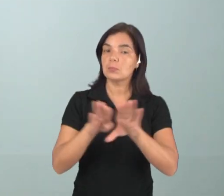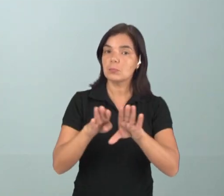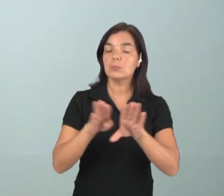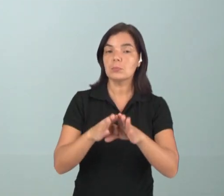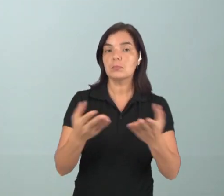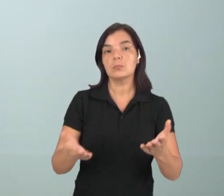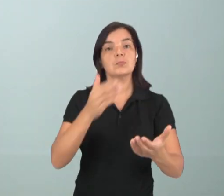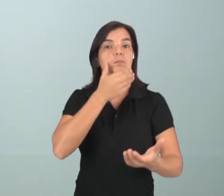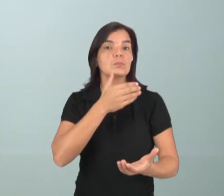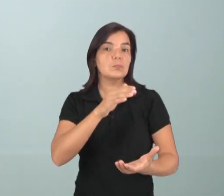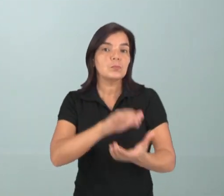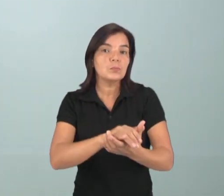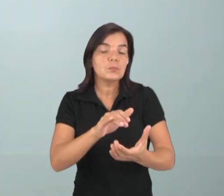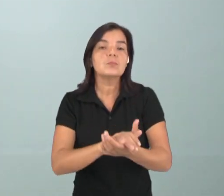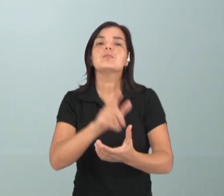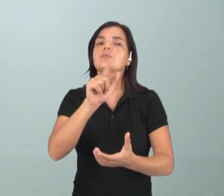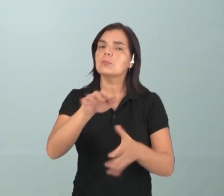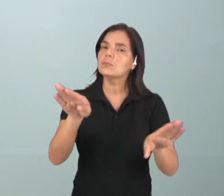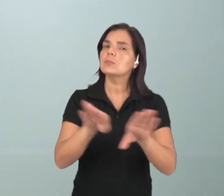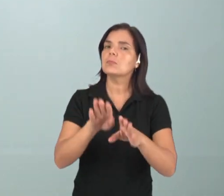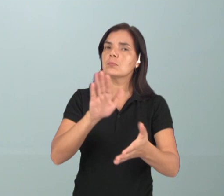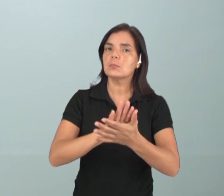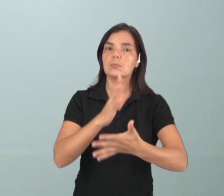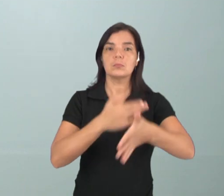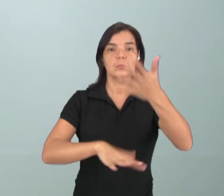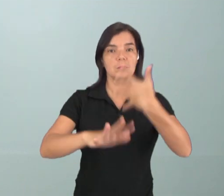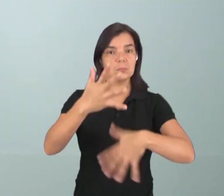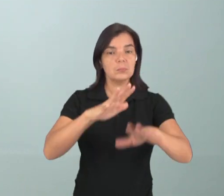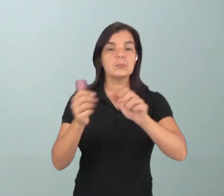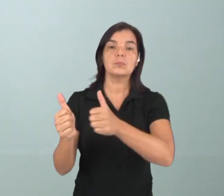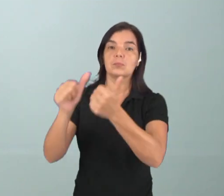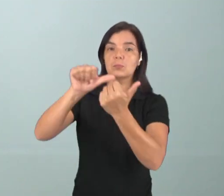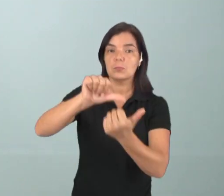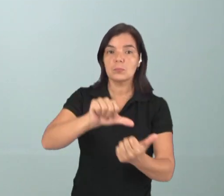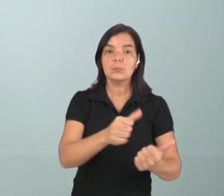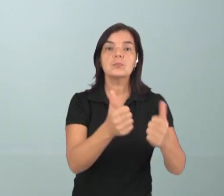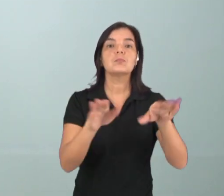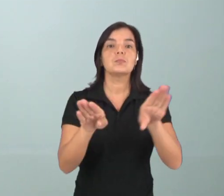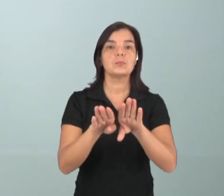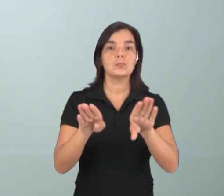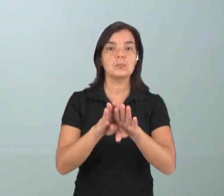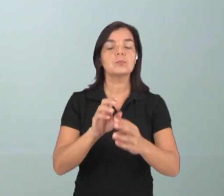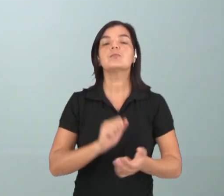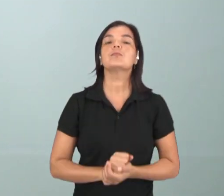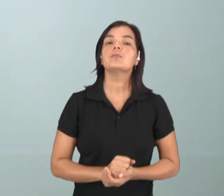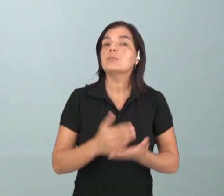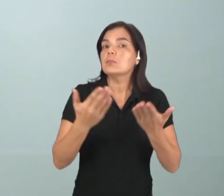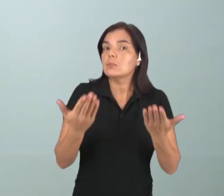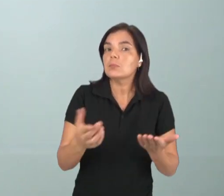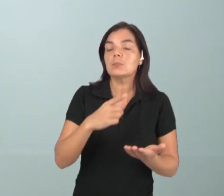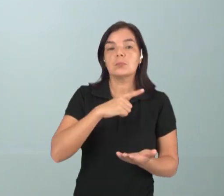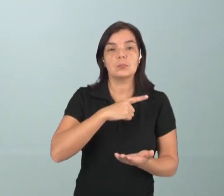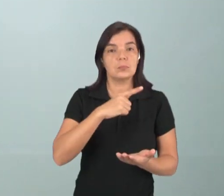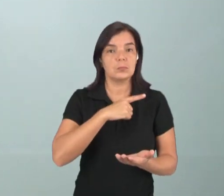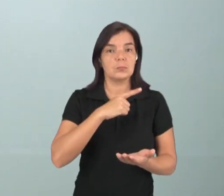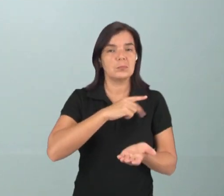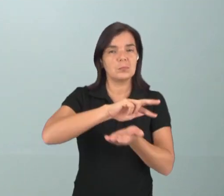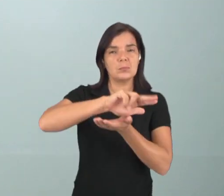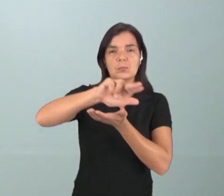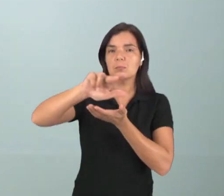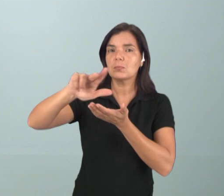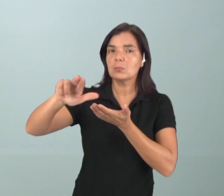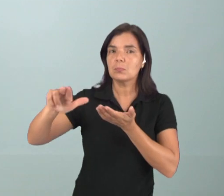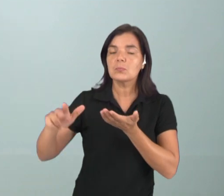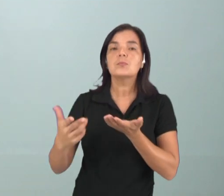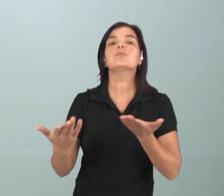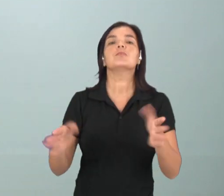no casamento. O casamento é uma celebração, o batismo é uma celebração, né? Então, temos uma diversidade